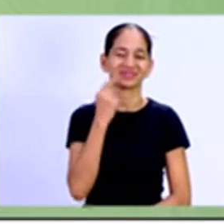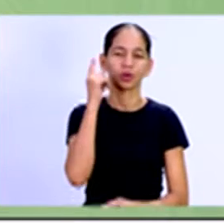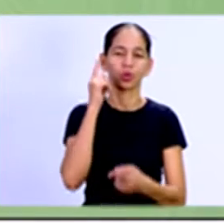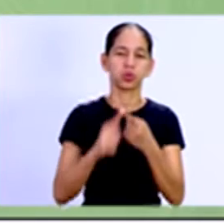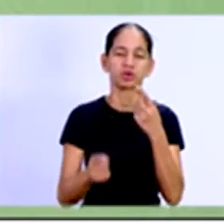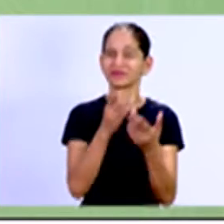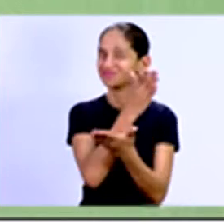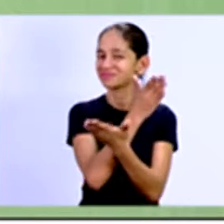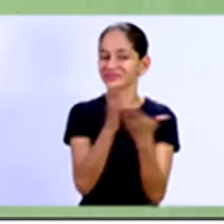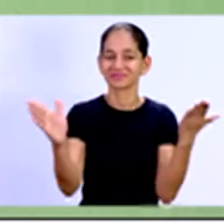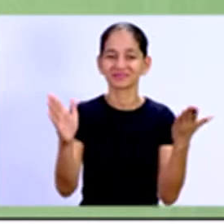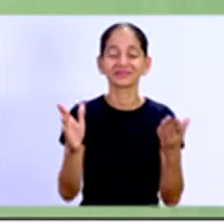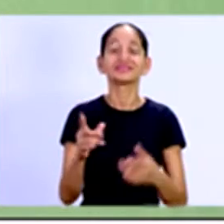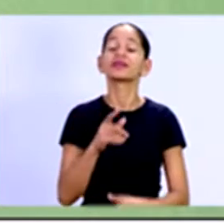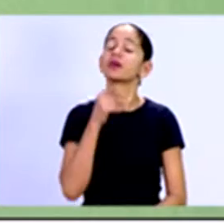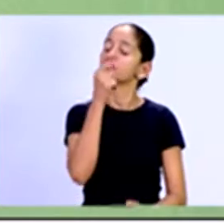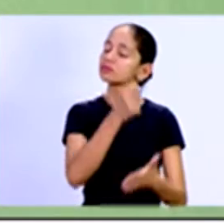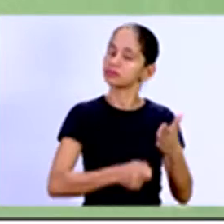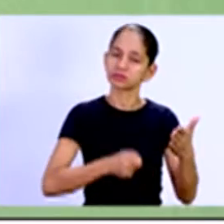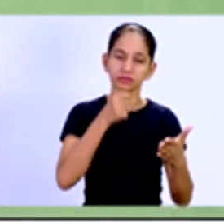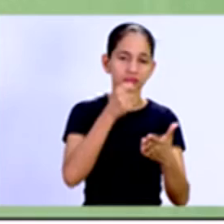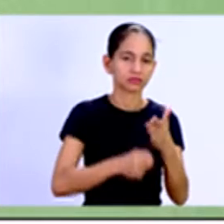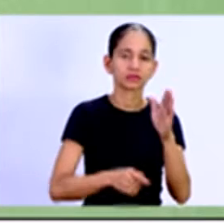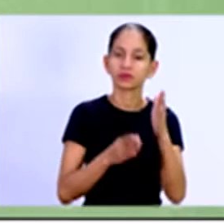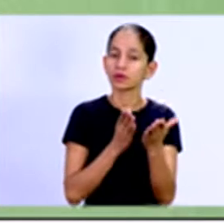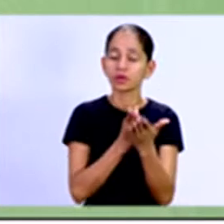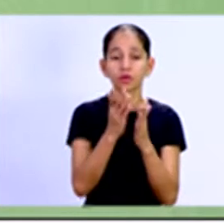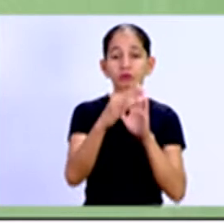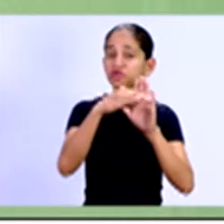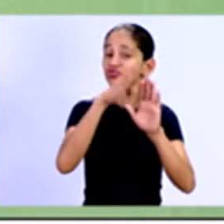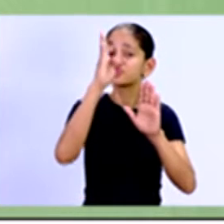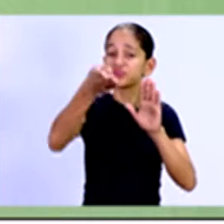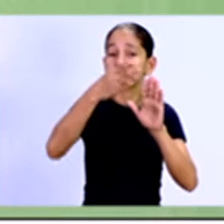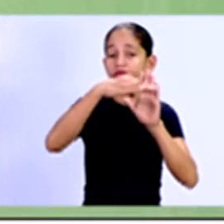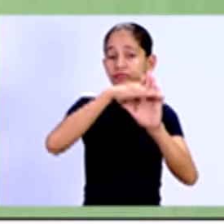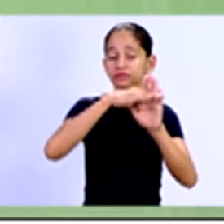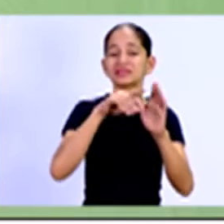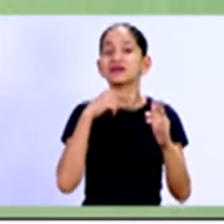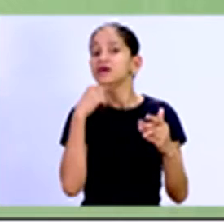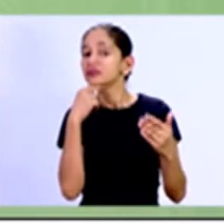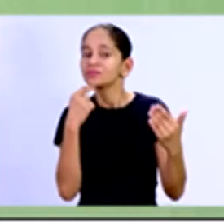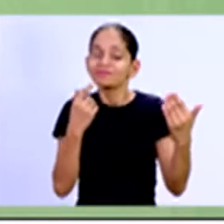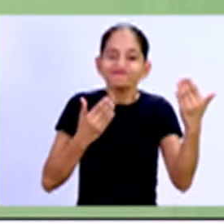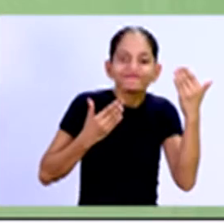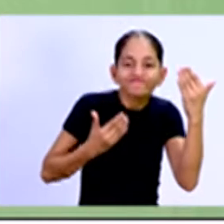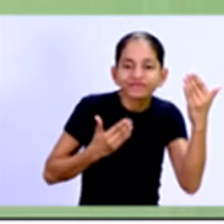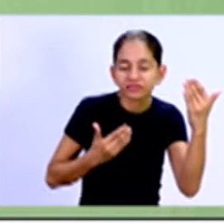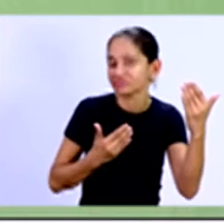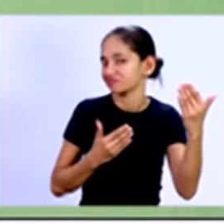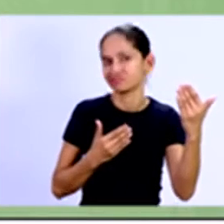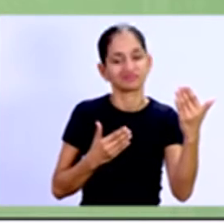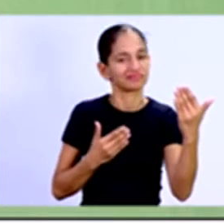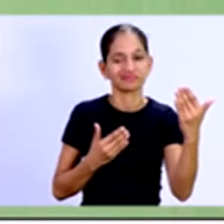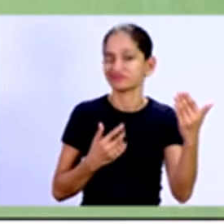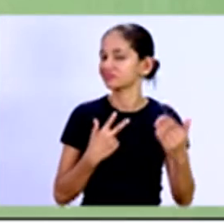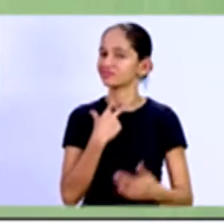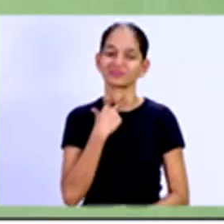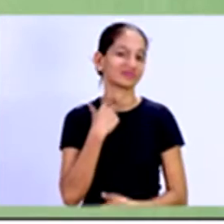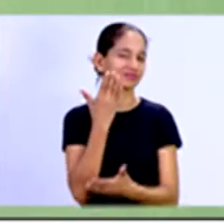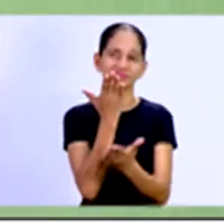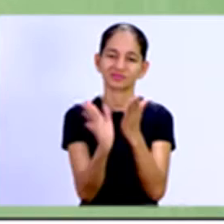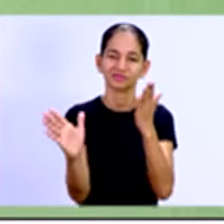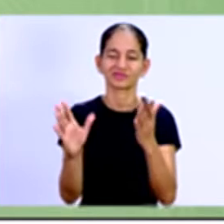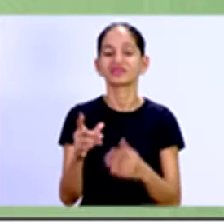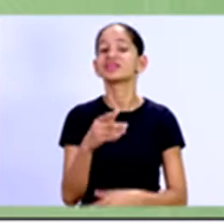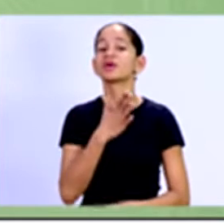é o dever. Então, eu não posso ter dúvida. E se isso, e se aquilo? Não, né?